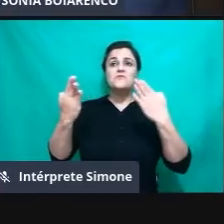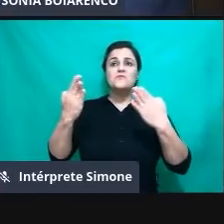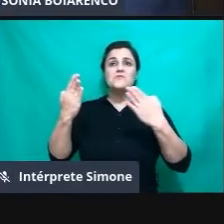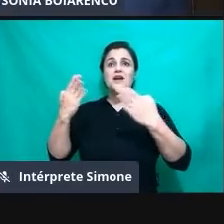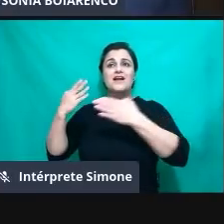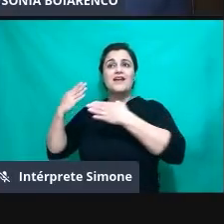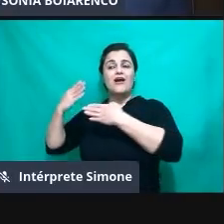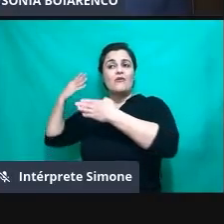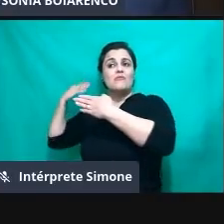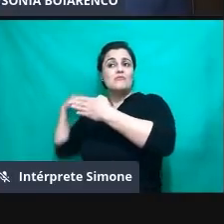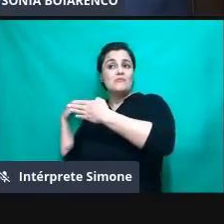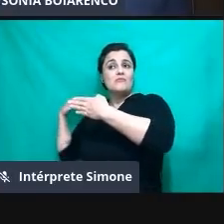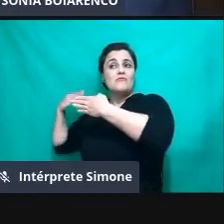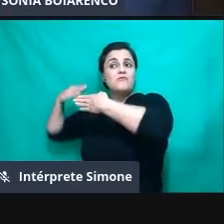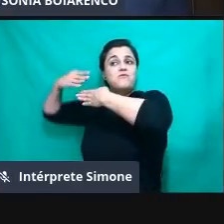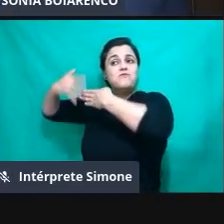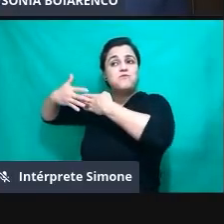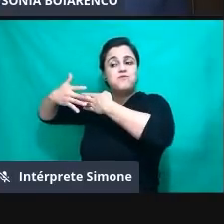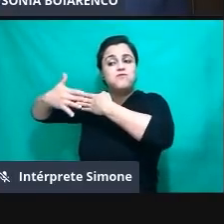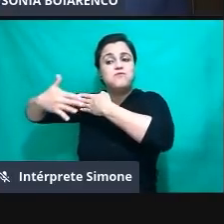alguns processos,